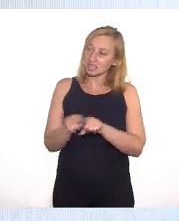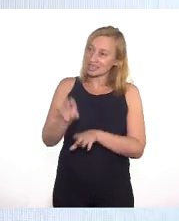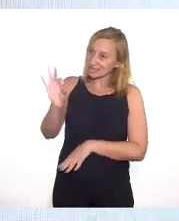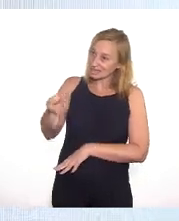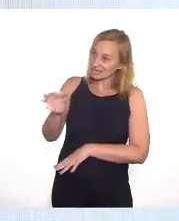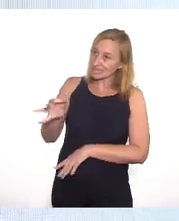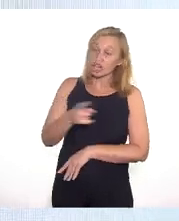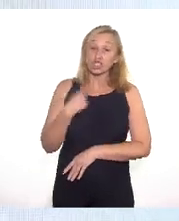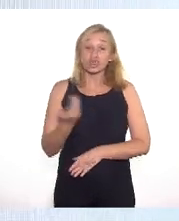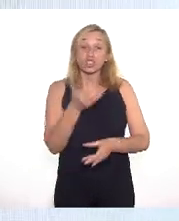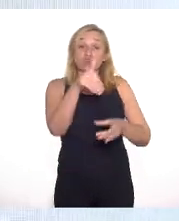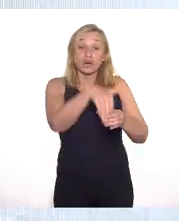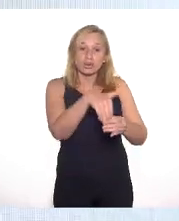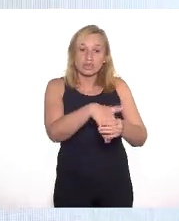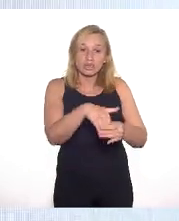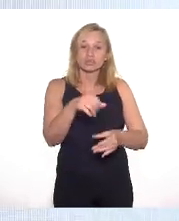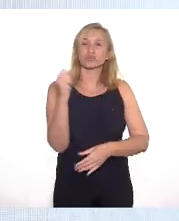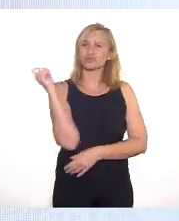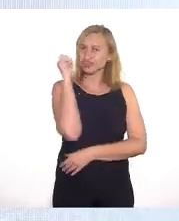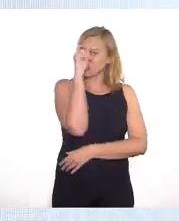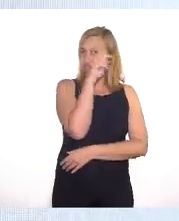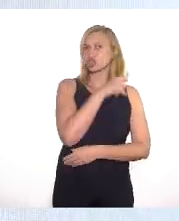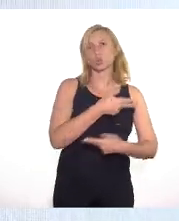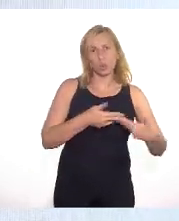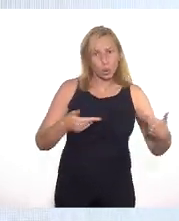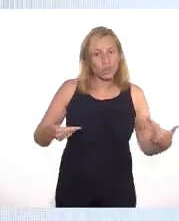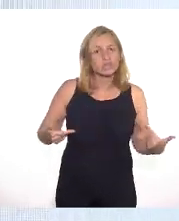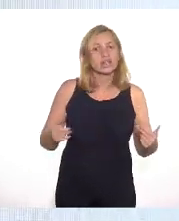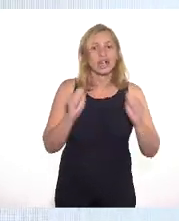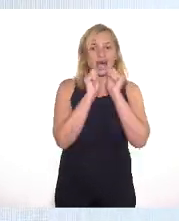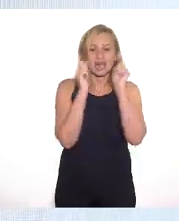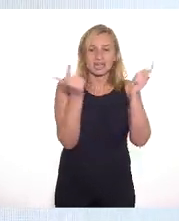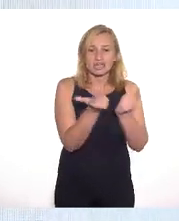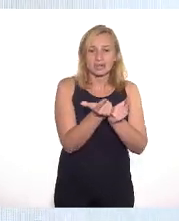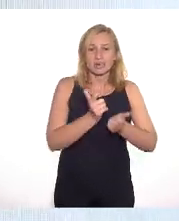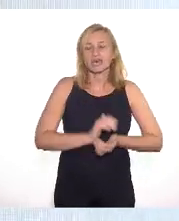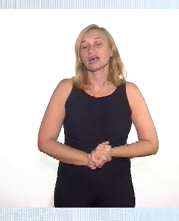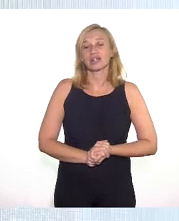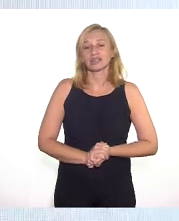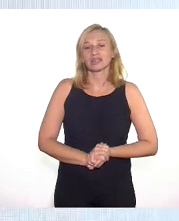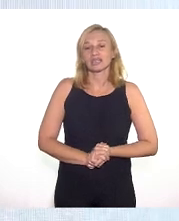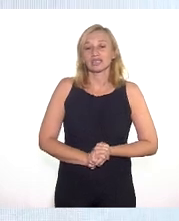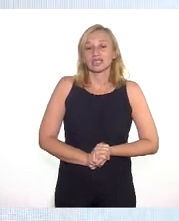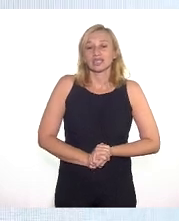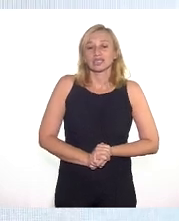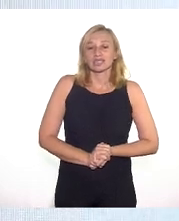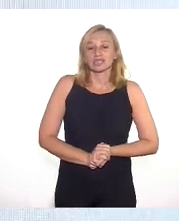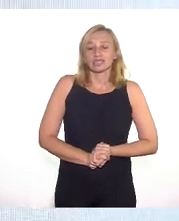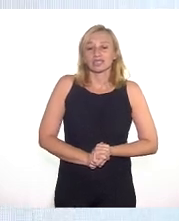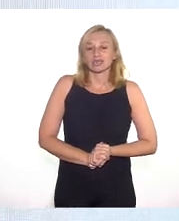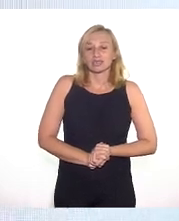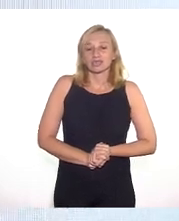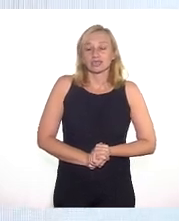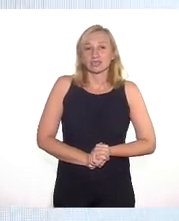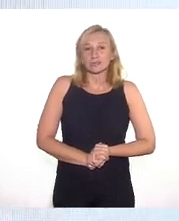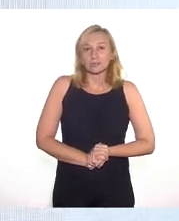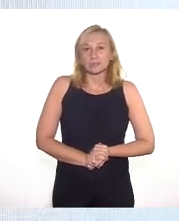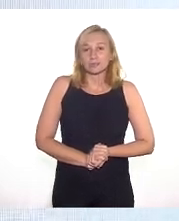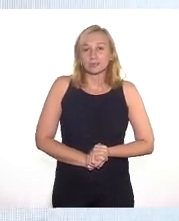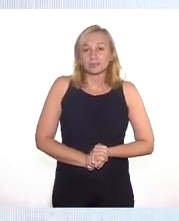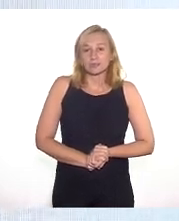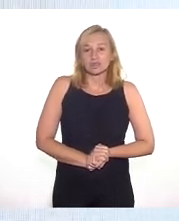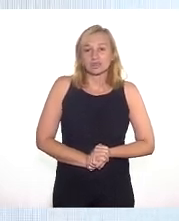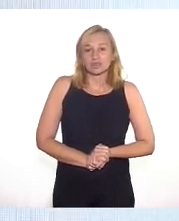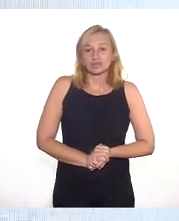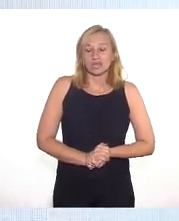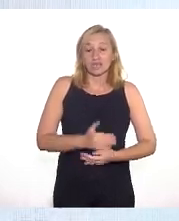Porque nós votamos coisas difíceis com a Assembleia cercada, Assembleia com